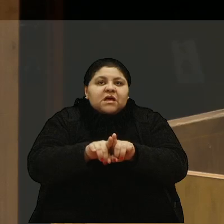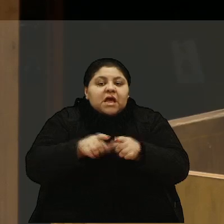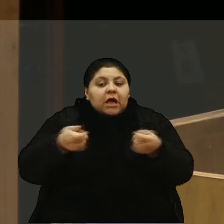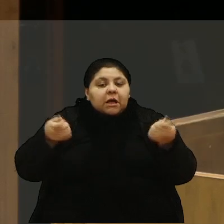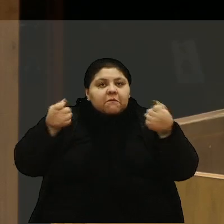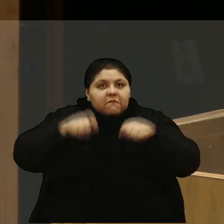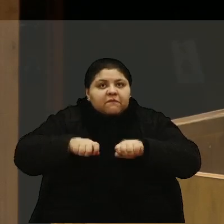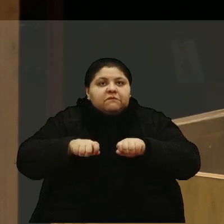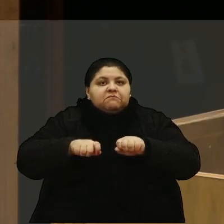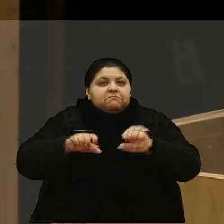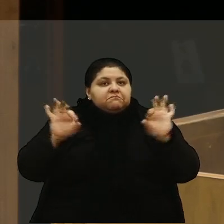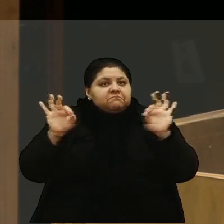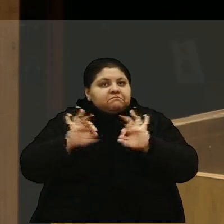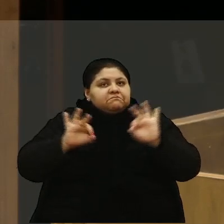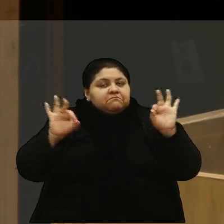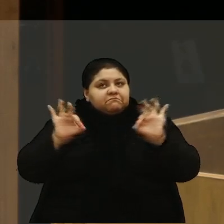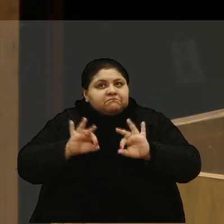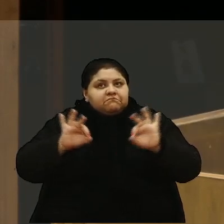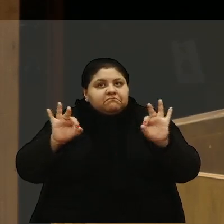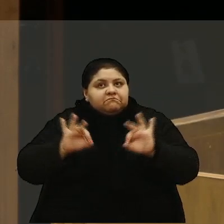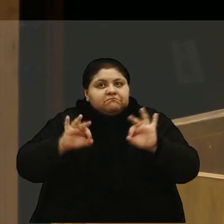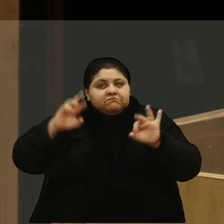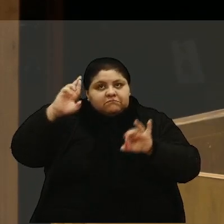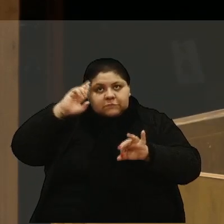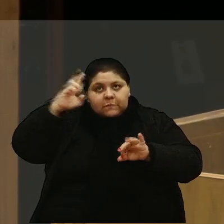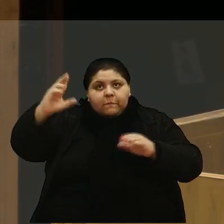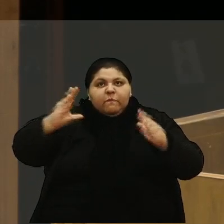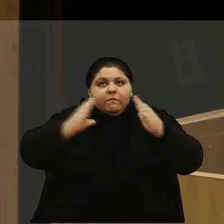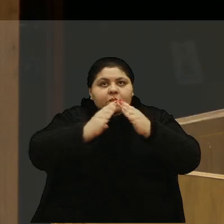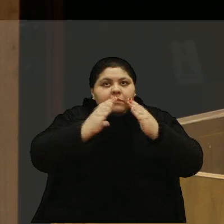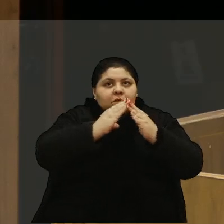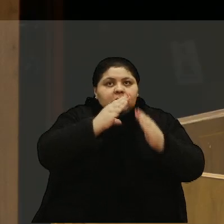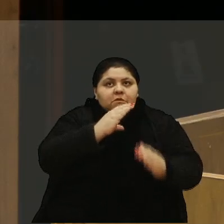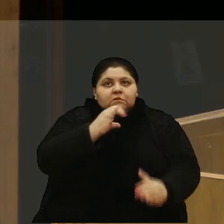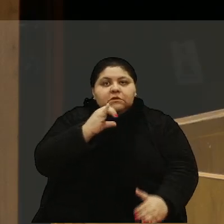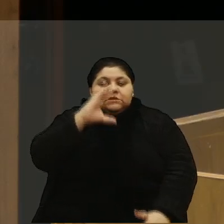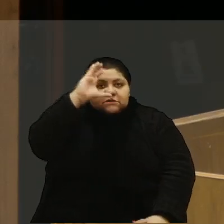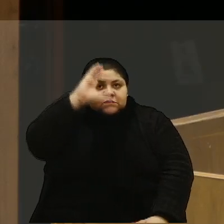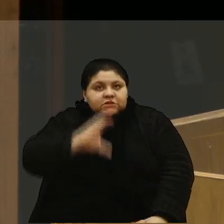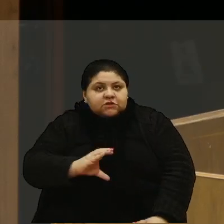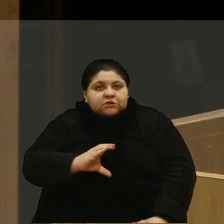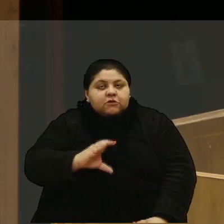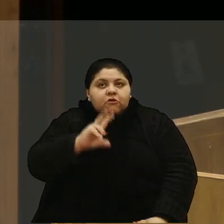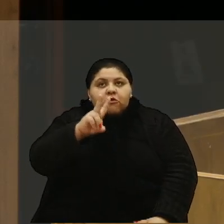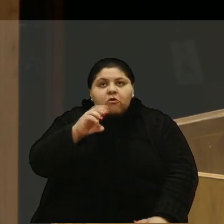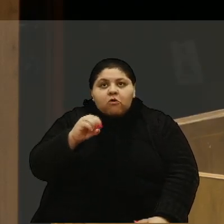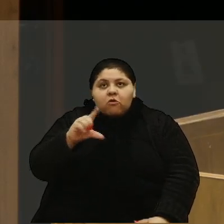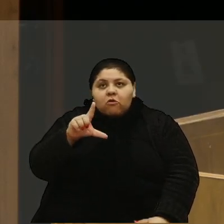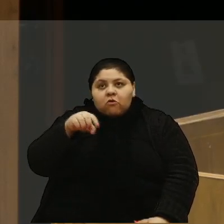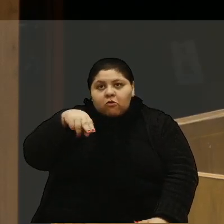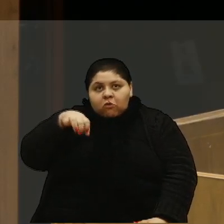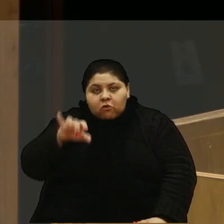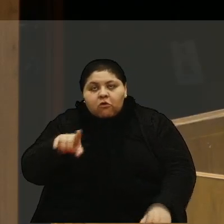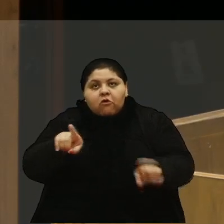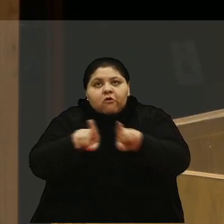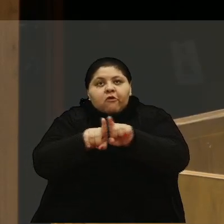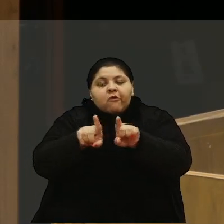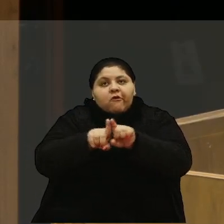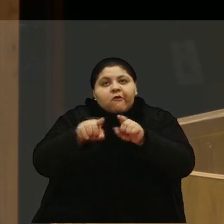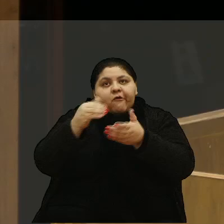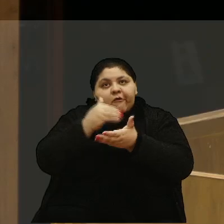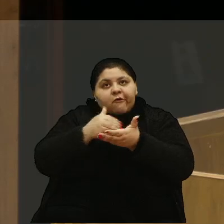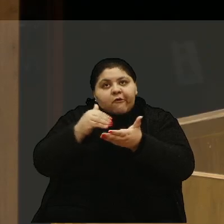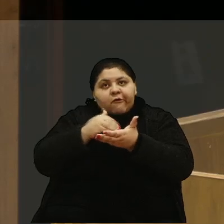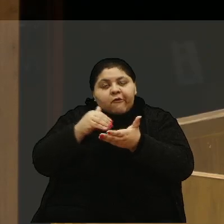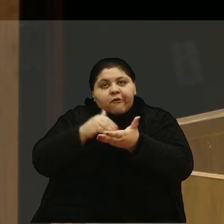competência, excepcional competência do chefe da Casa Civil Municipal, Roneide Dornelles. E ao subsecretário de Segurança Pública,